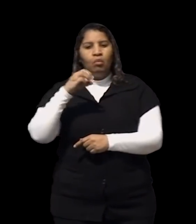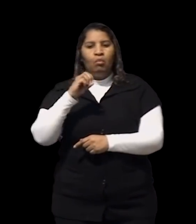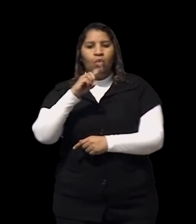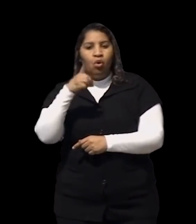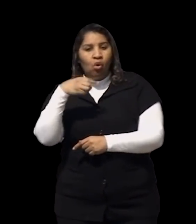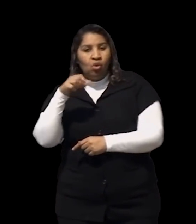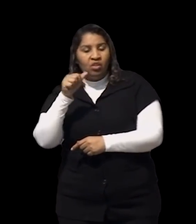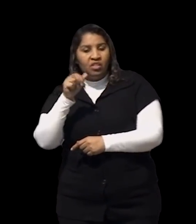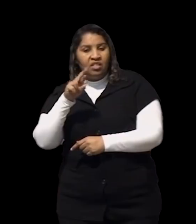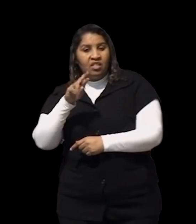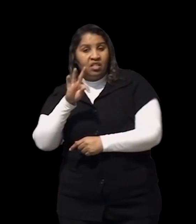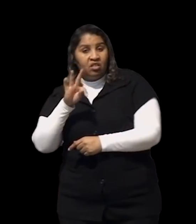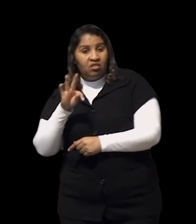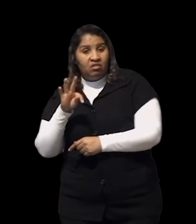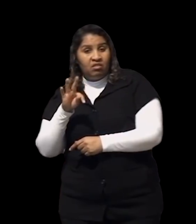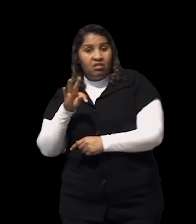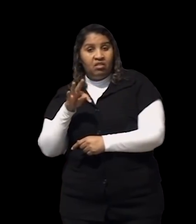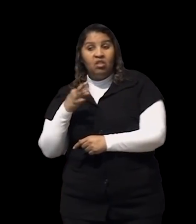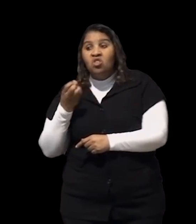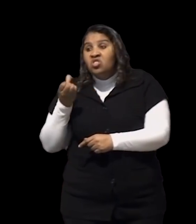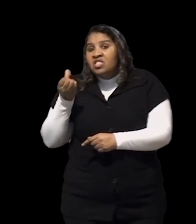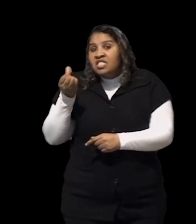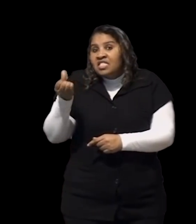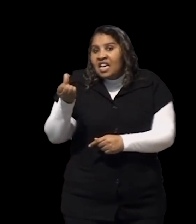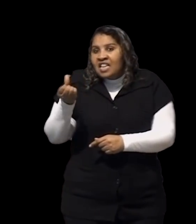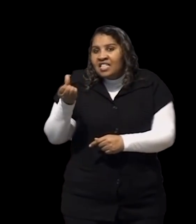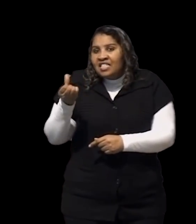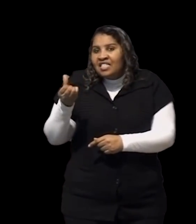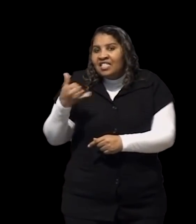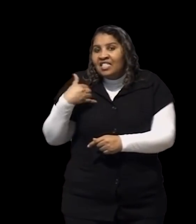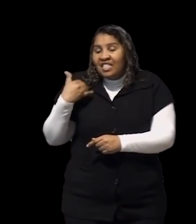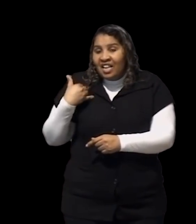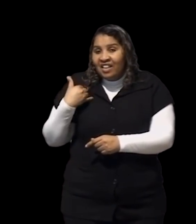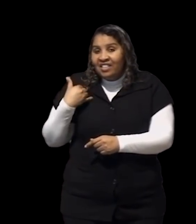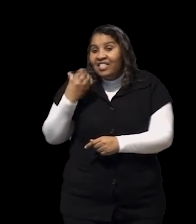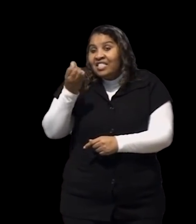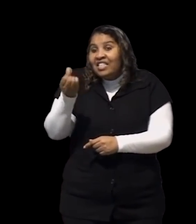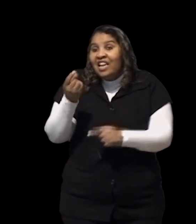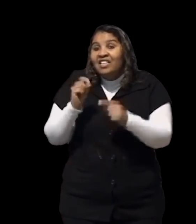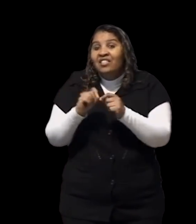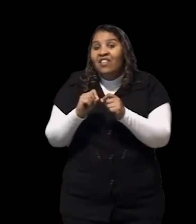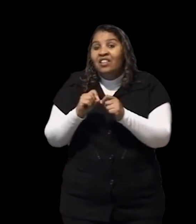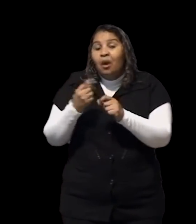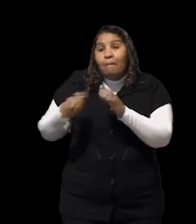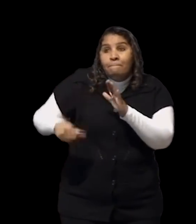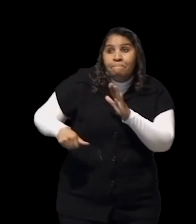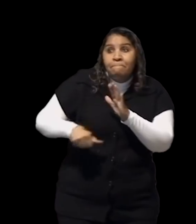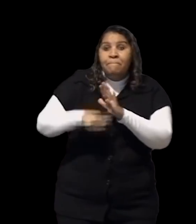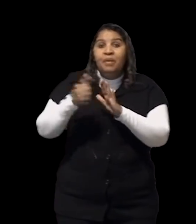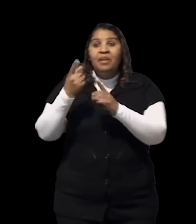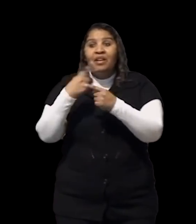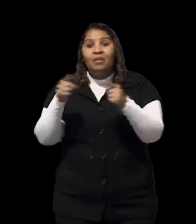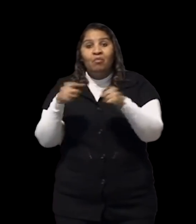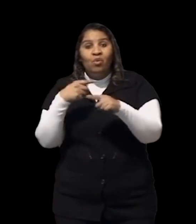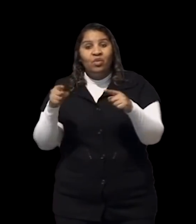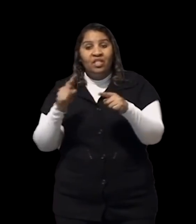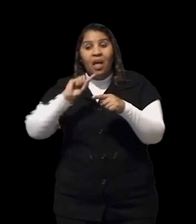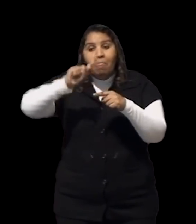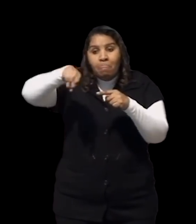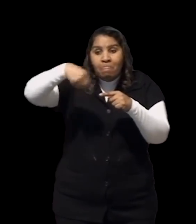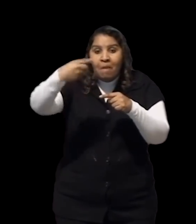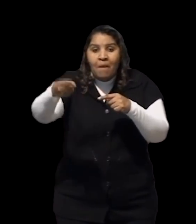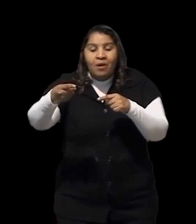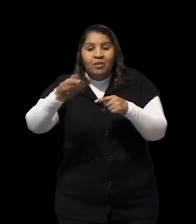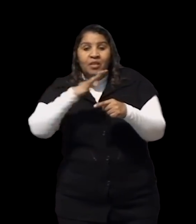compôs a sua primeira obra e quando ele morre aos 35 anos e tem mais de 650